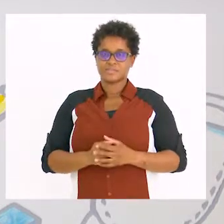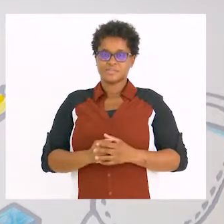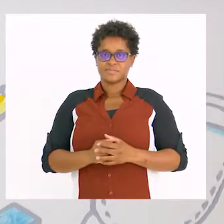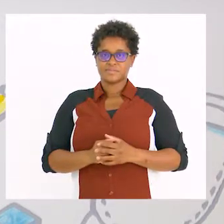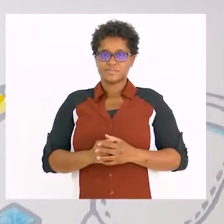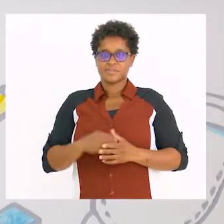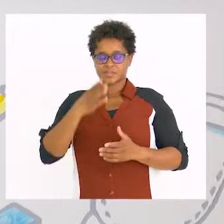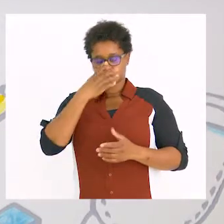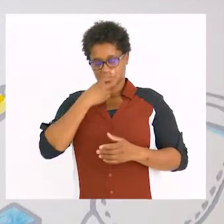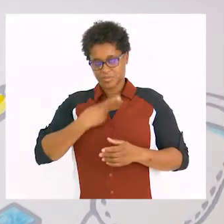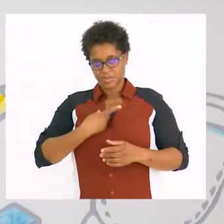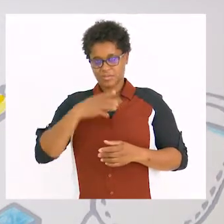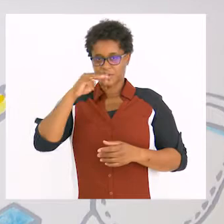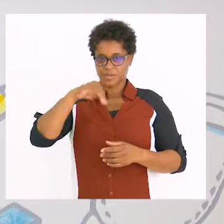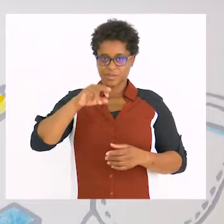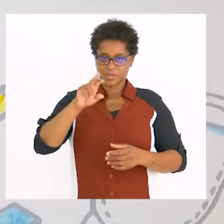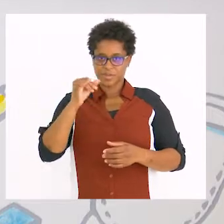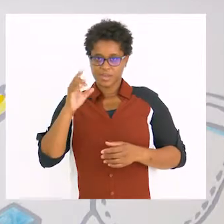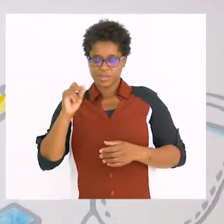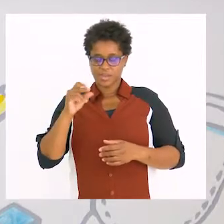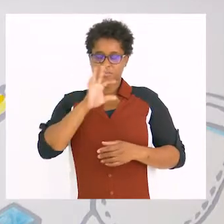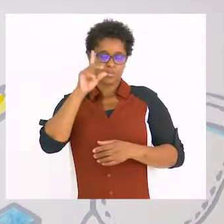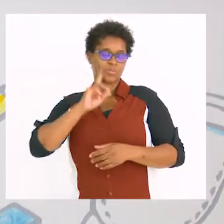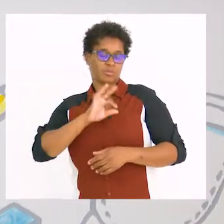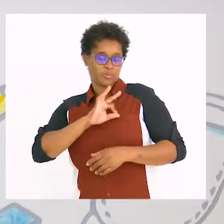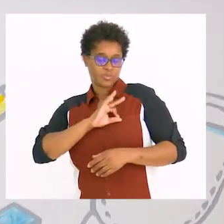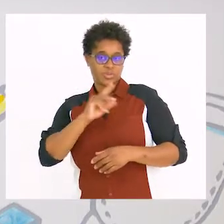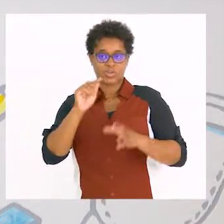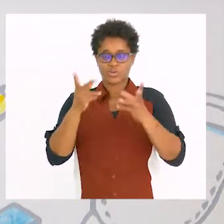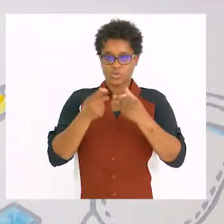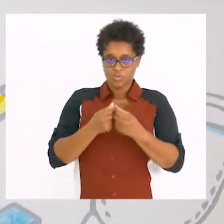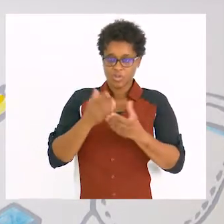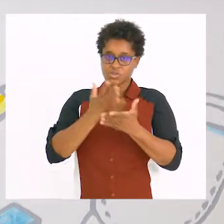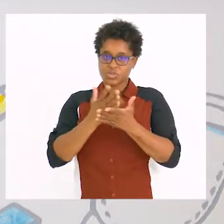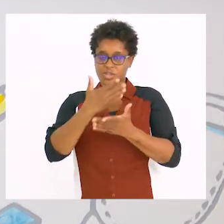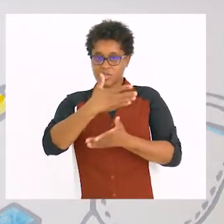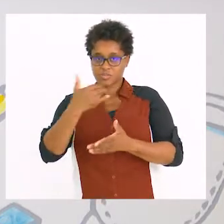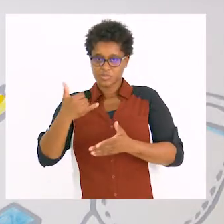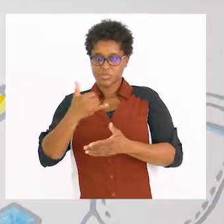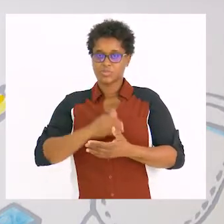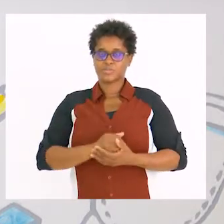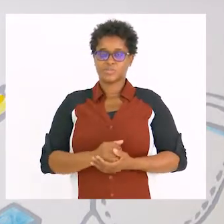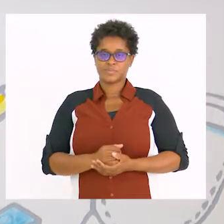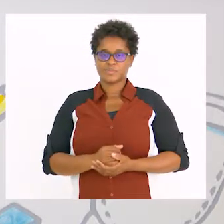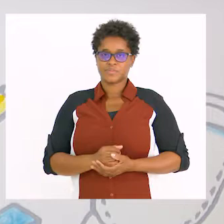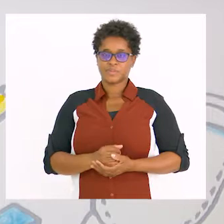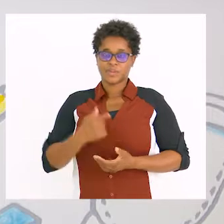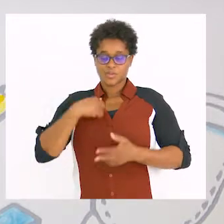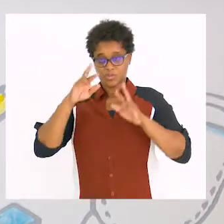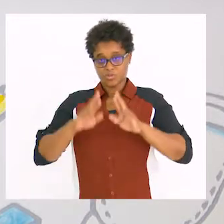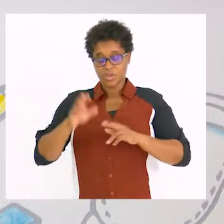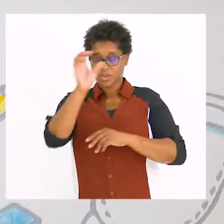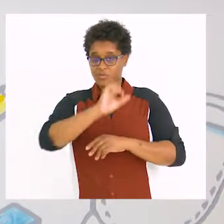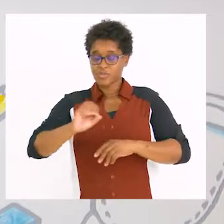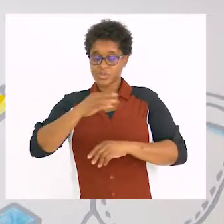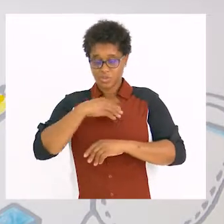Casa. Sou Maria Nascimento Costa, professora de Economia do 12º ano. Espero que esteja